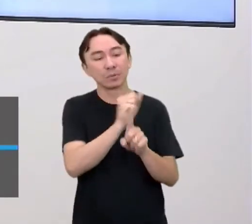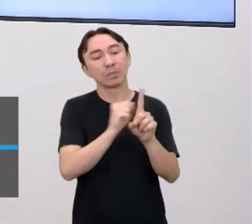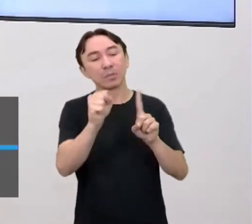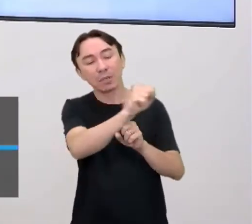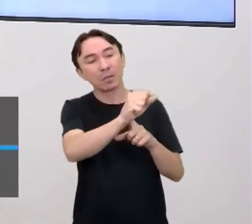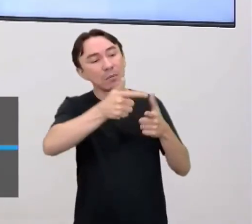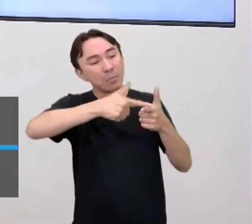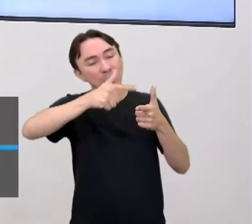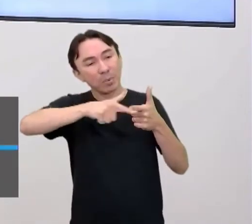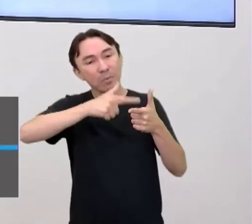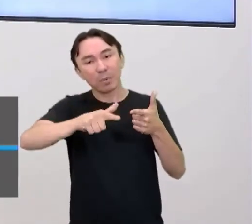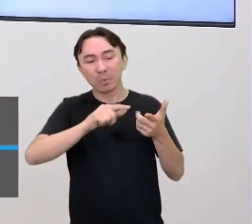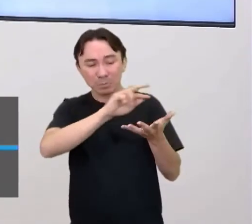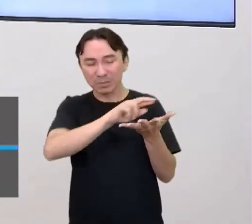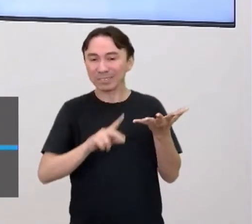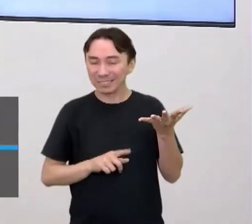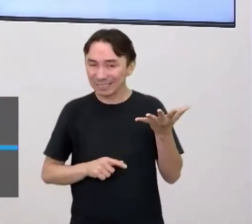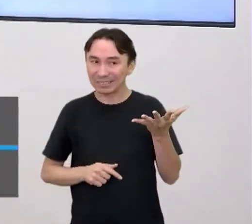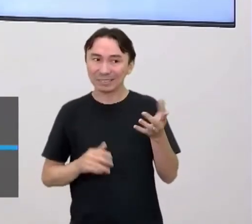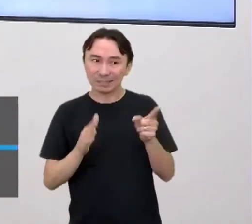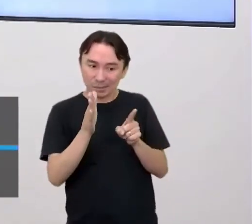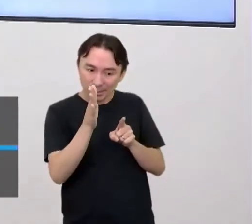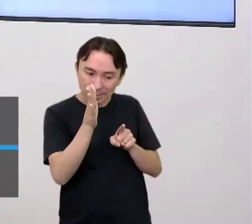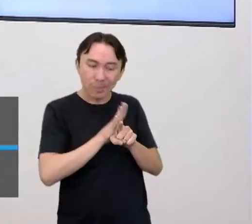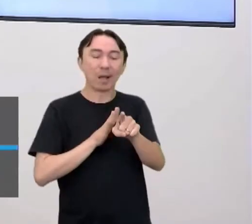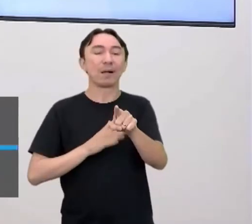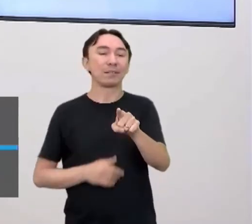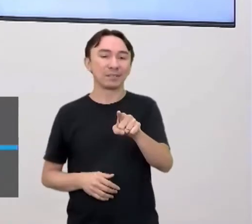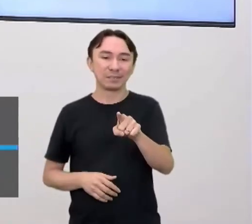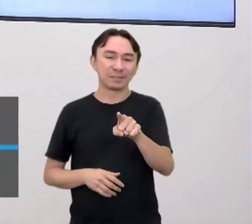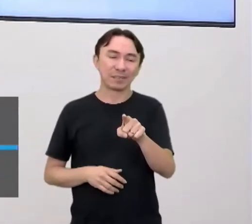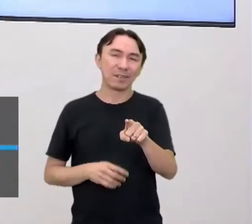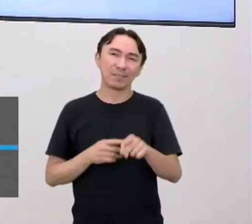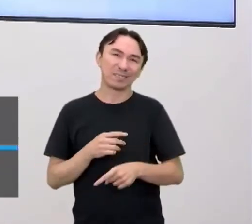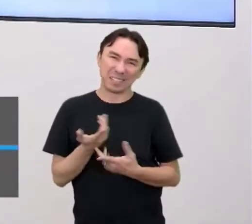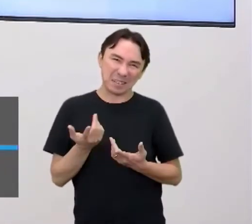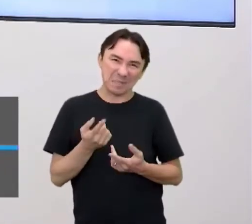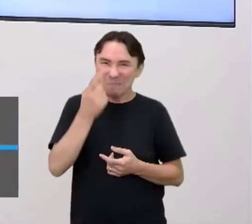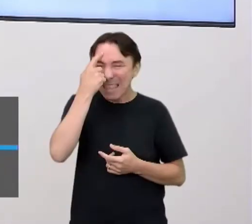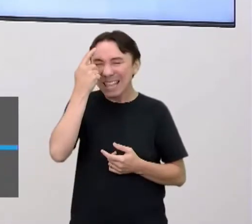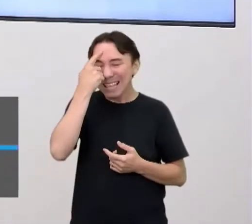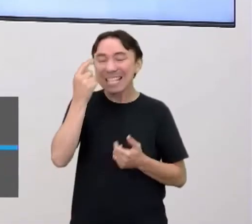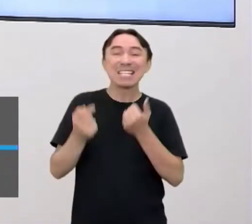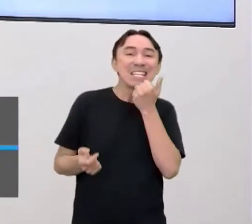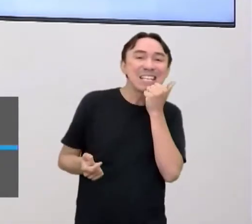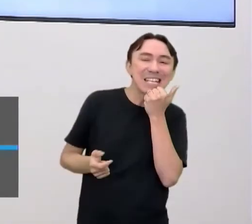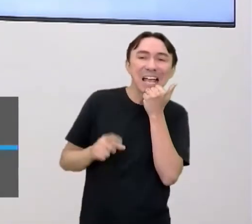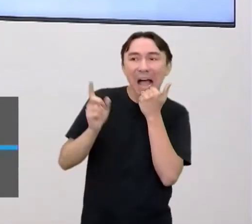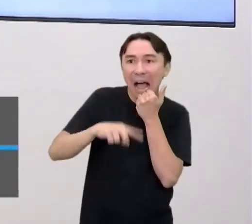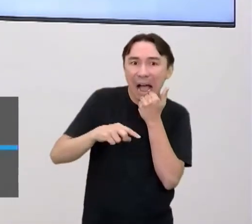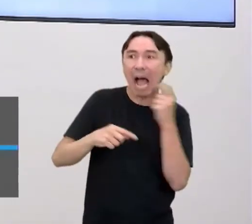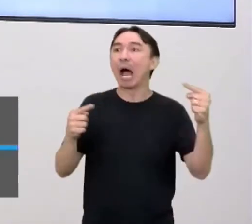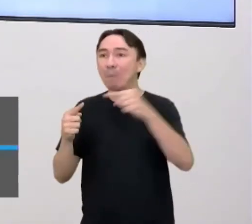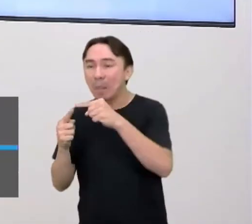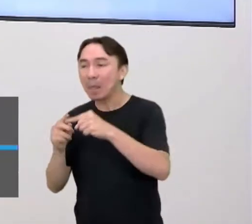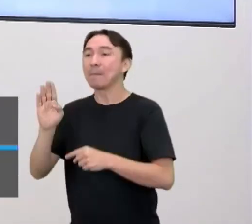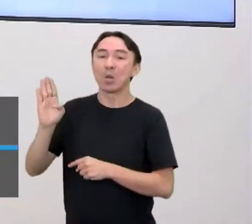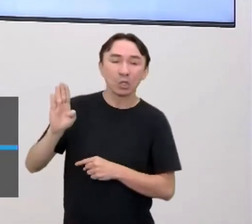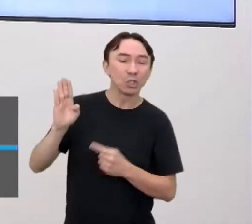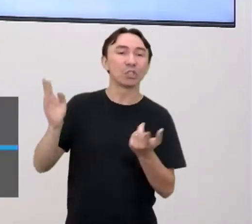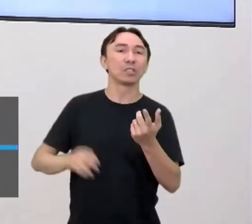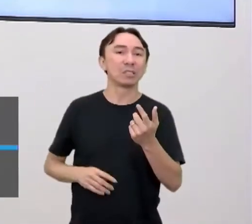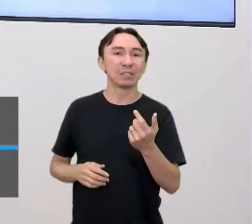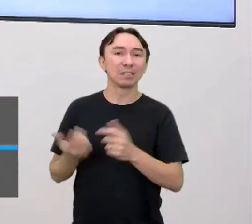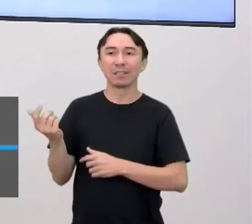se fala de ciência, a gente já associa muito a biologia, a essa parte, né, a física, mas em